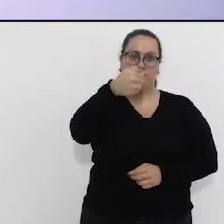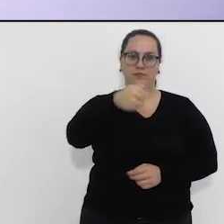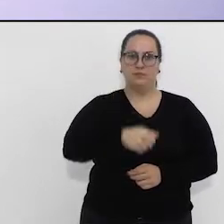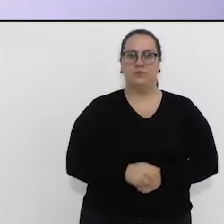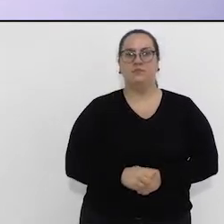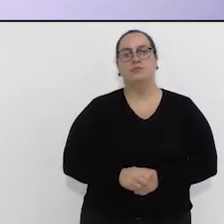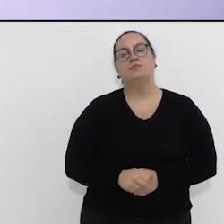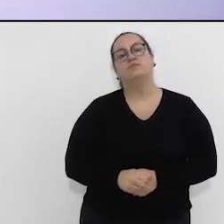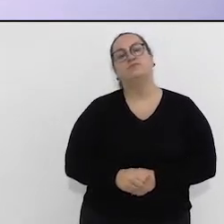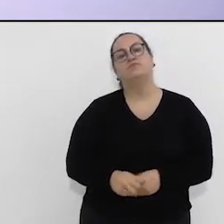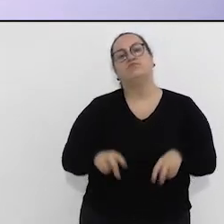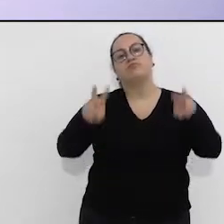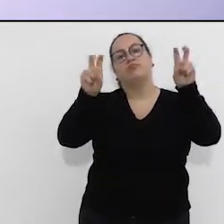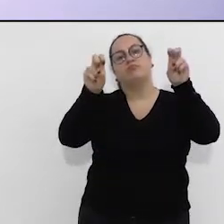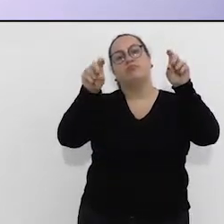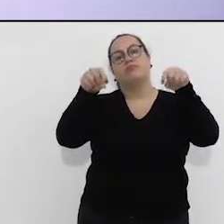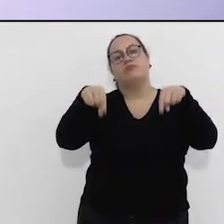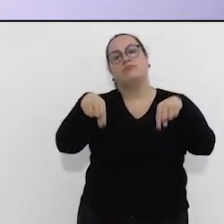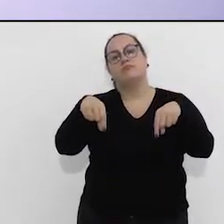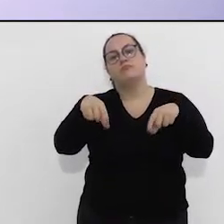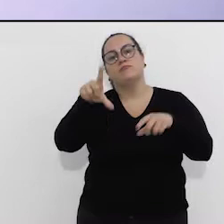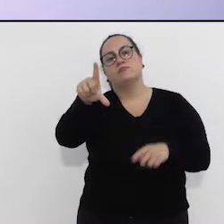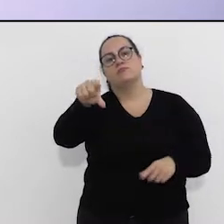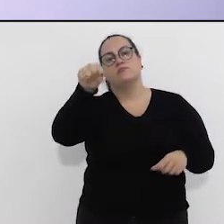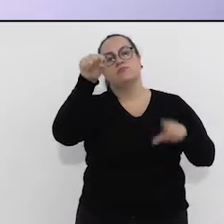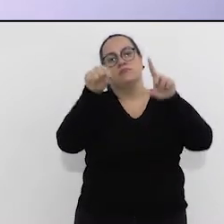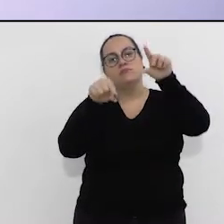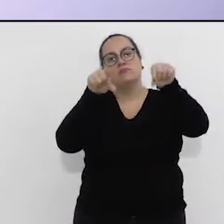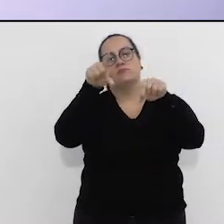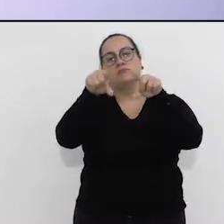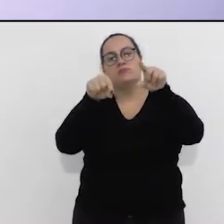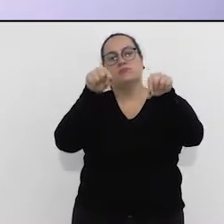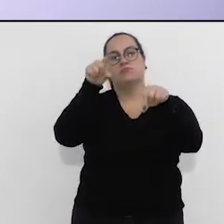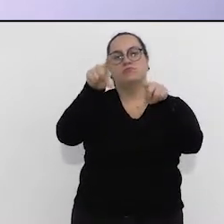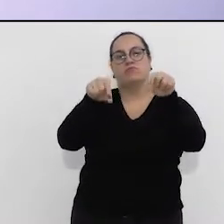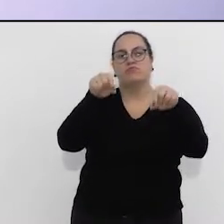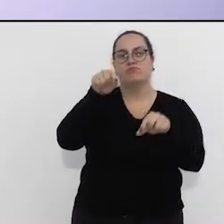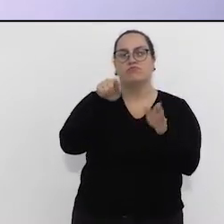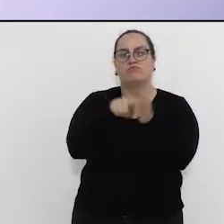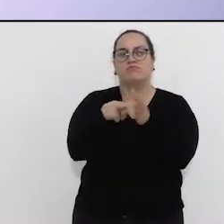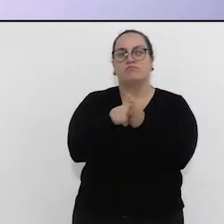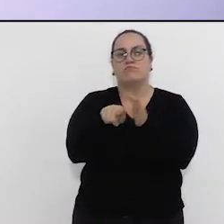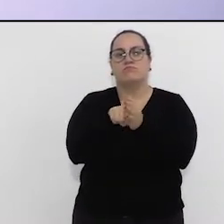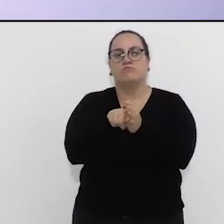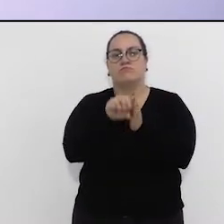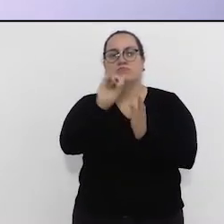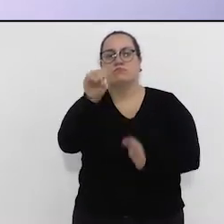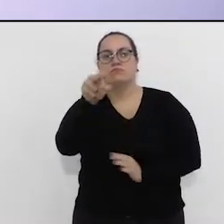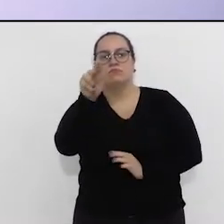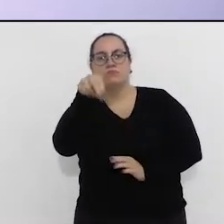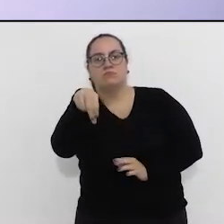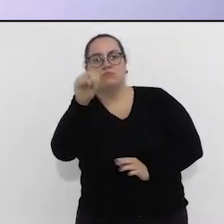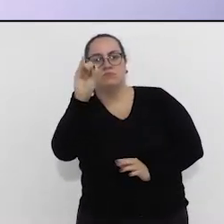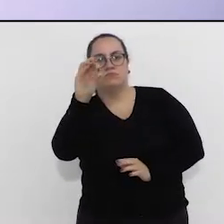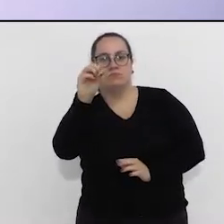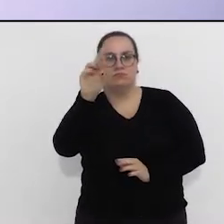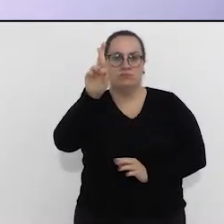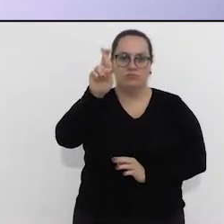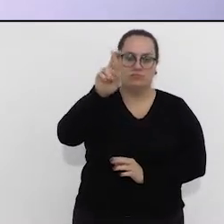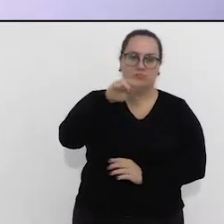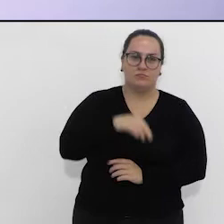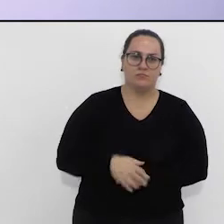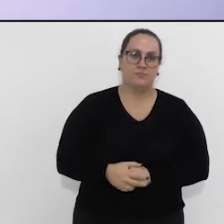doze os temas estão aqui alguns então sortear o primeiro tema para a pergunta do Professor Inácio Junior e nas